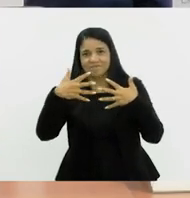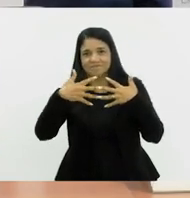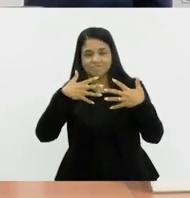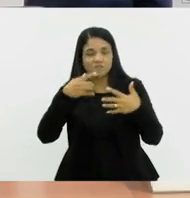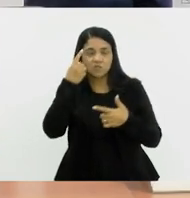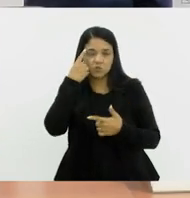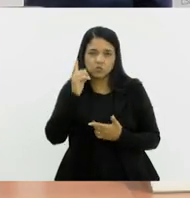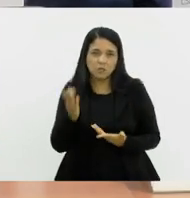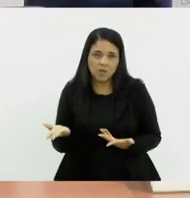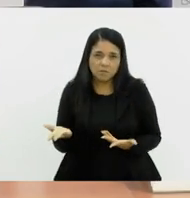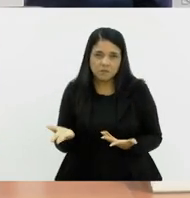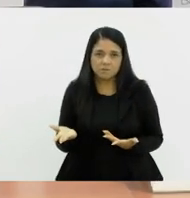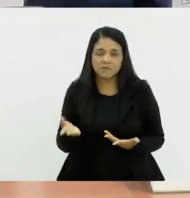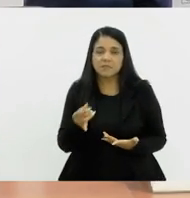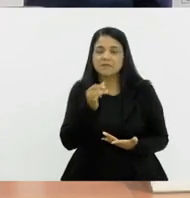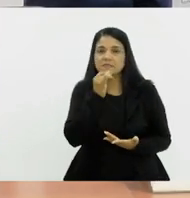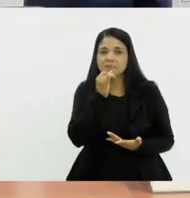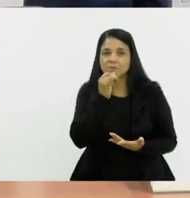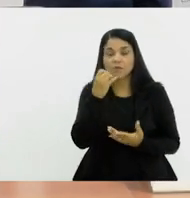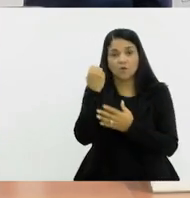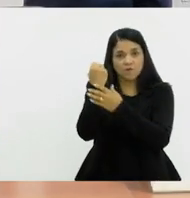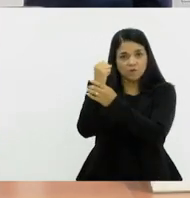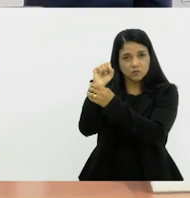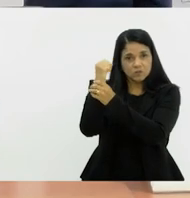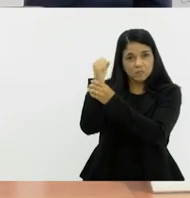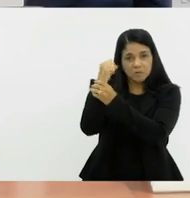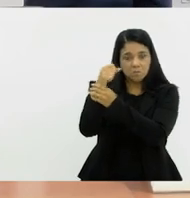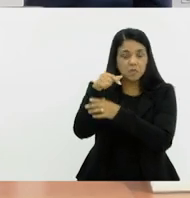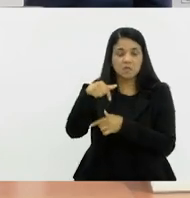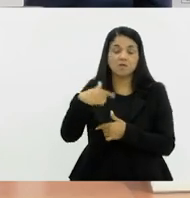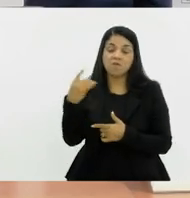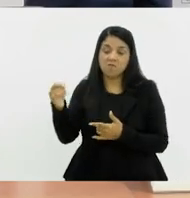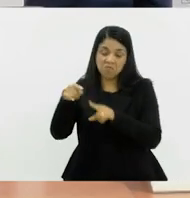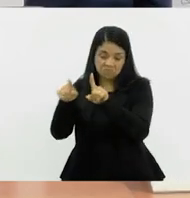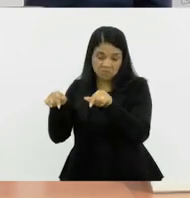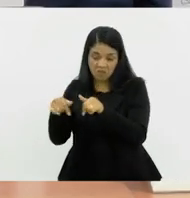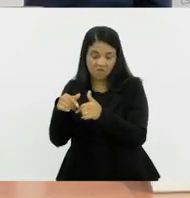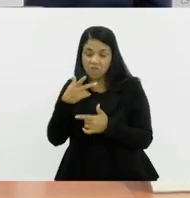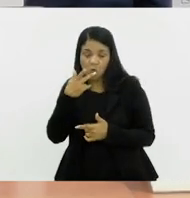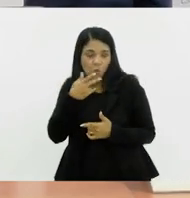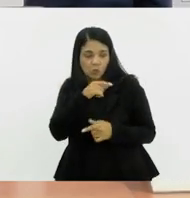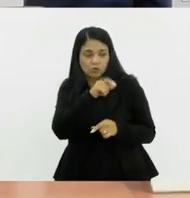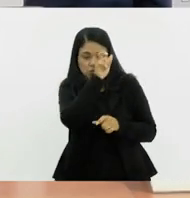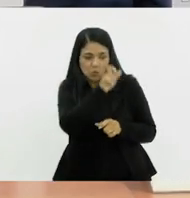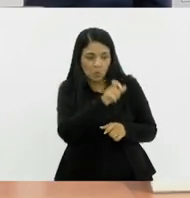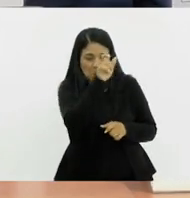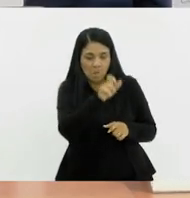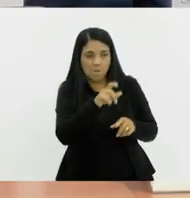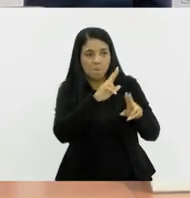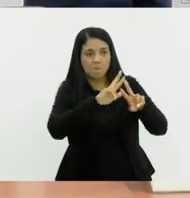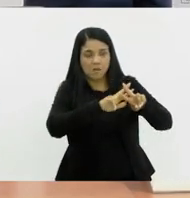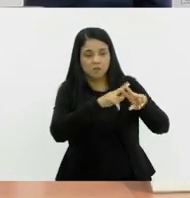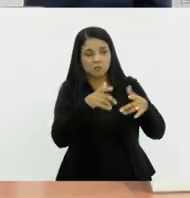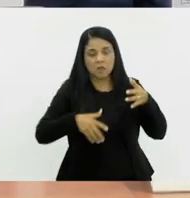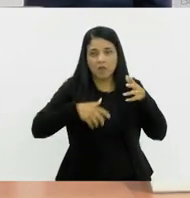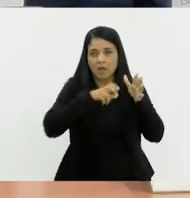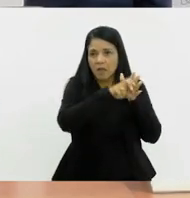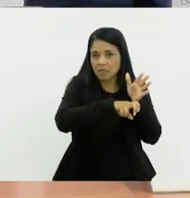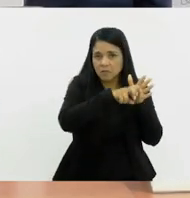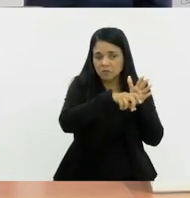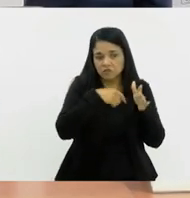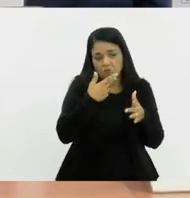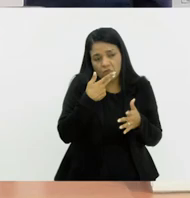não sabe. Por exemplo, na fisioterapia foi dito, não, eles não vêm, eles dizem que não querem vir. Os presos cadeirantes preferem não ir. Eu não